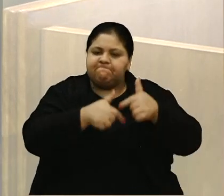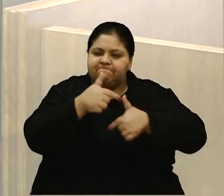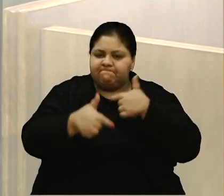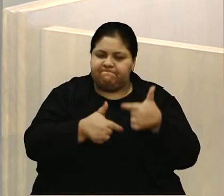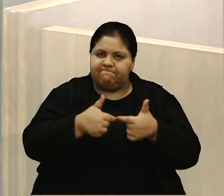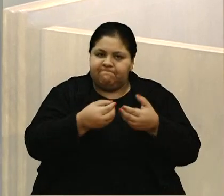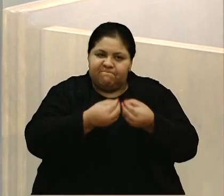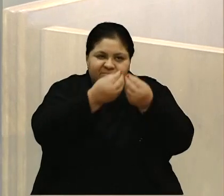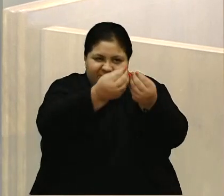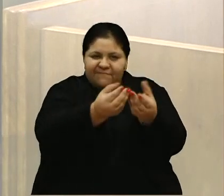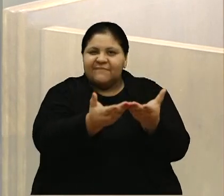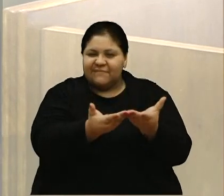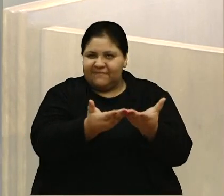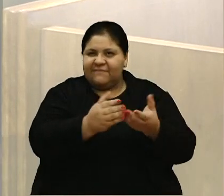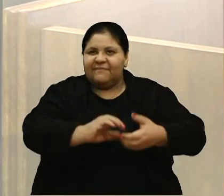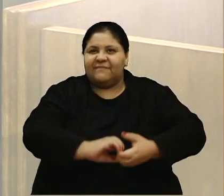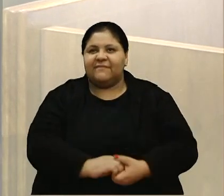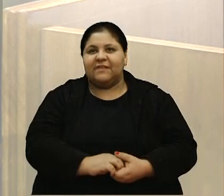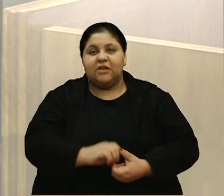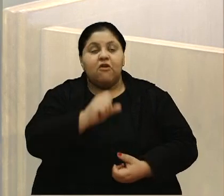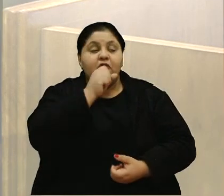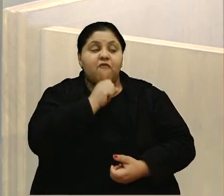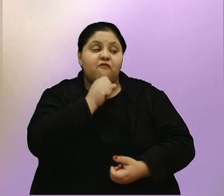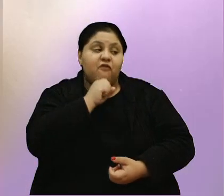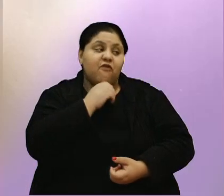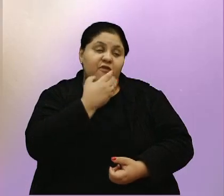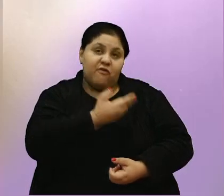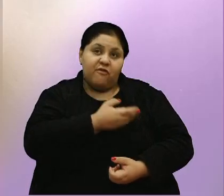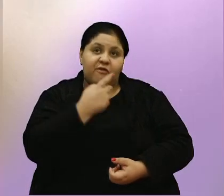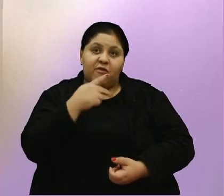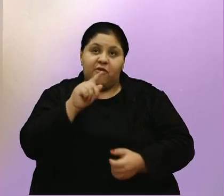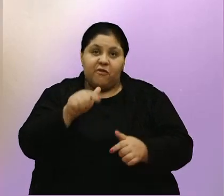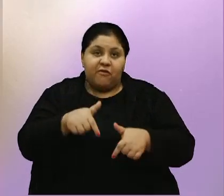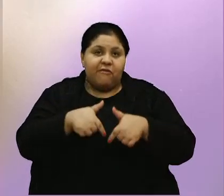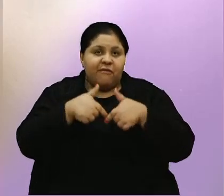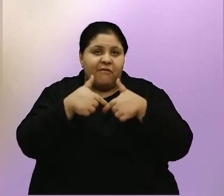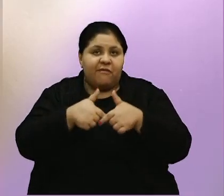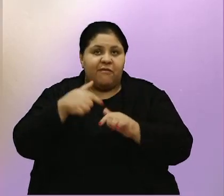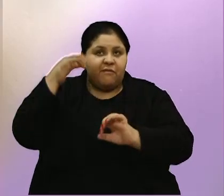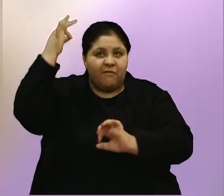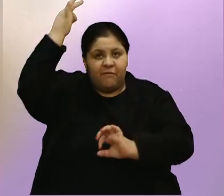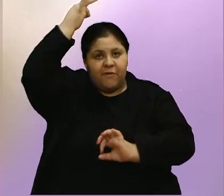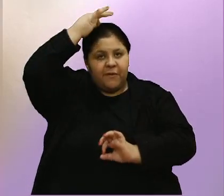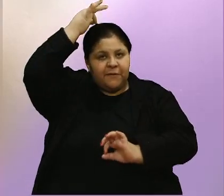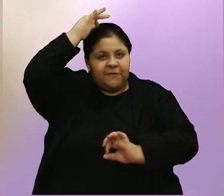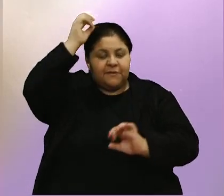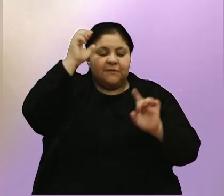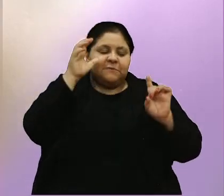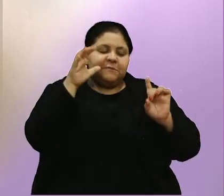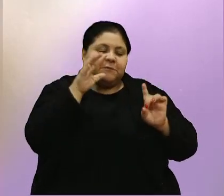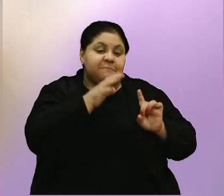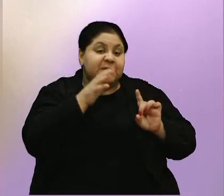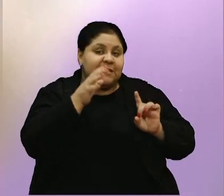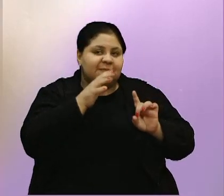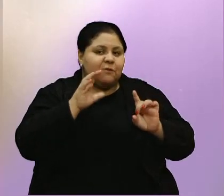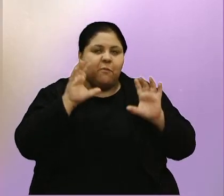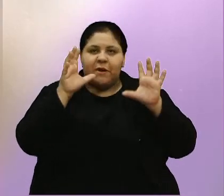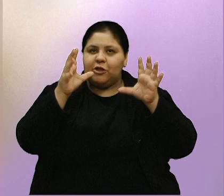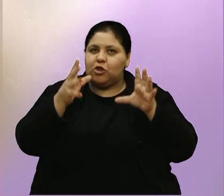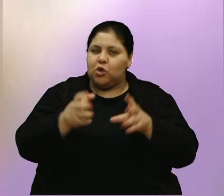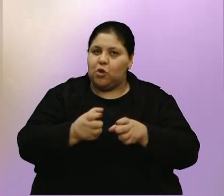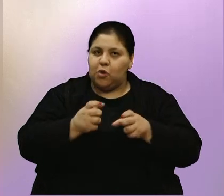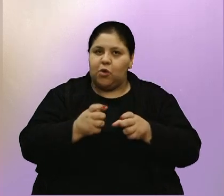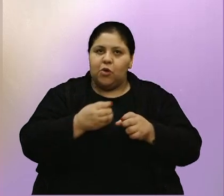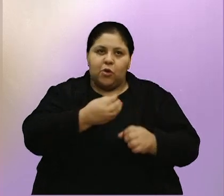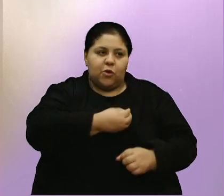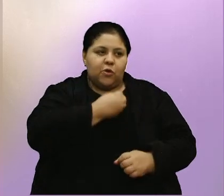ela nos oferece. Vó, suas ações e seu espírito são inspiração para todos nós. Sua